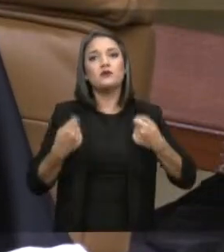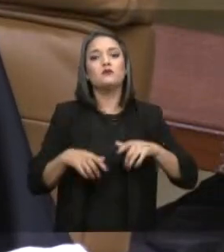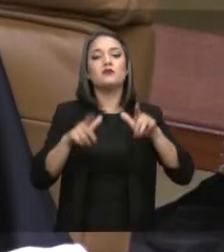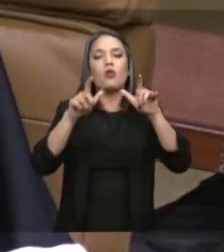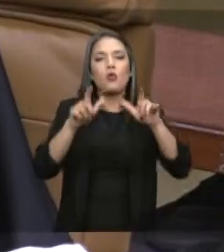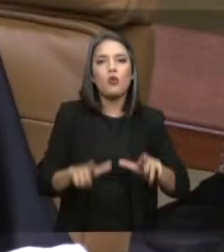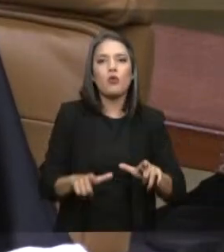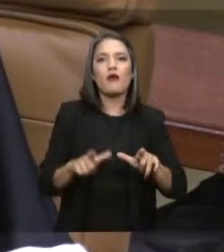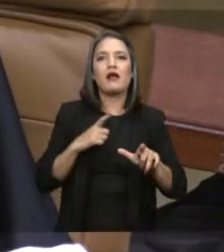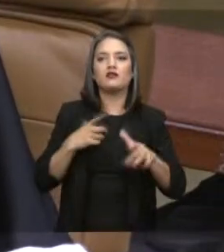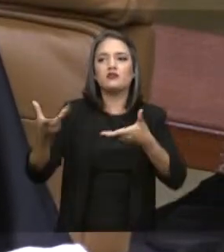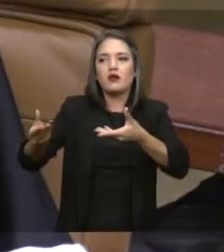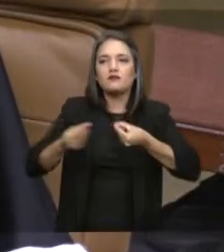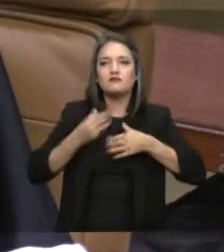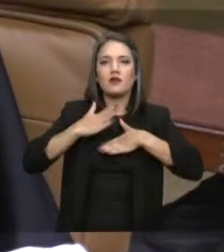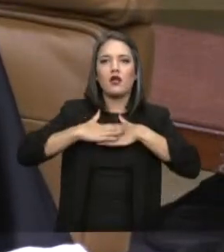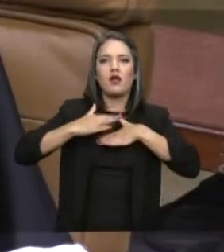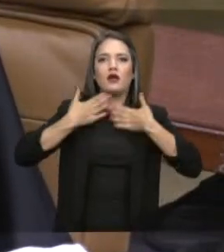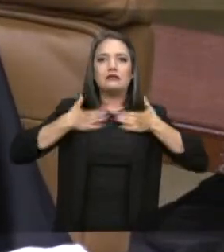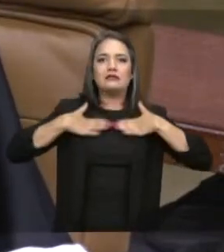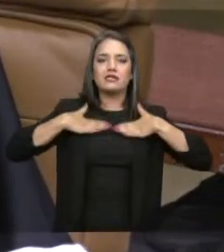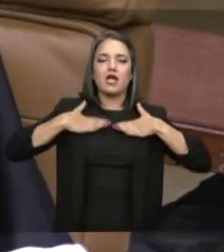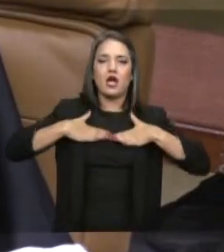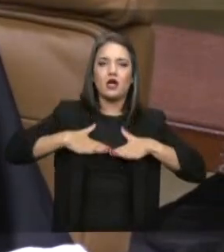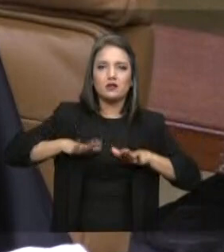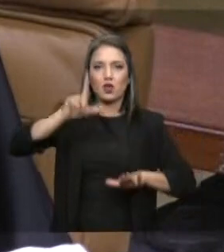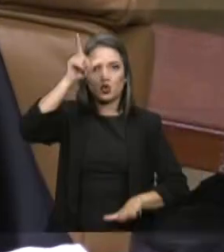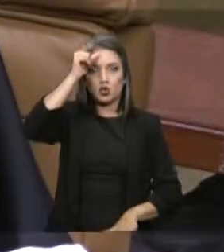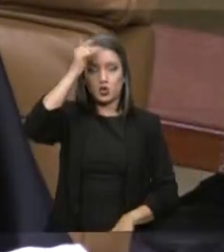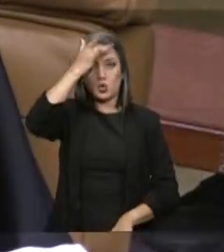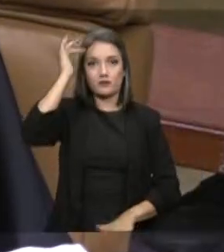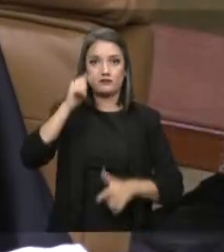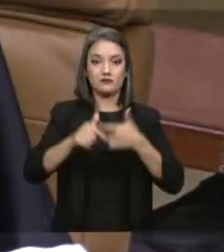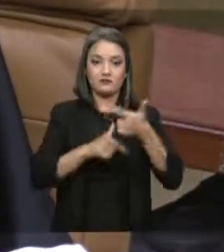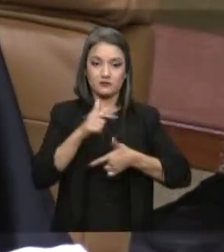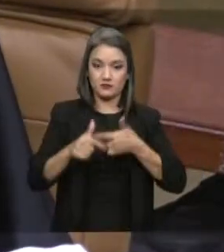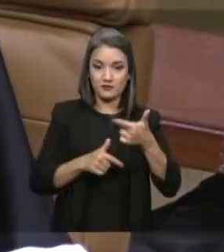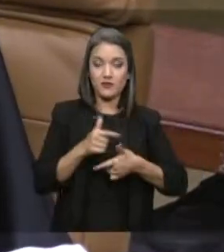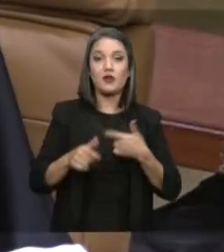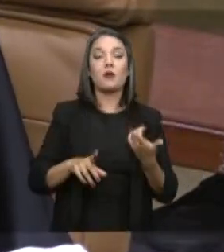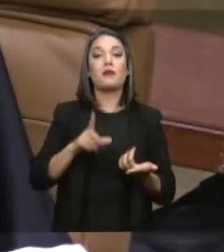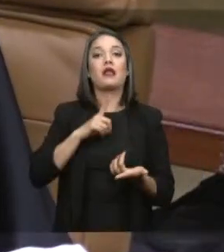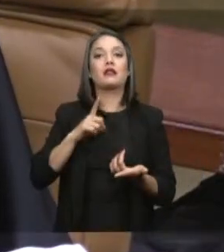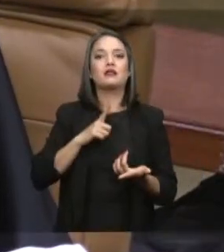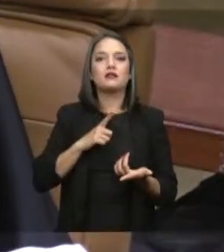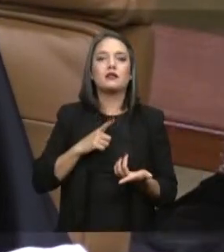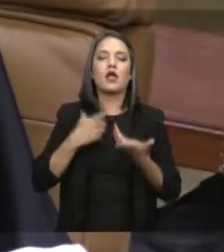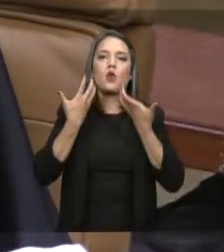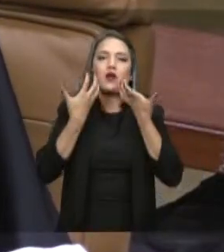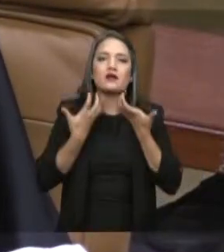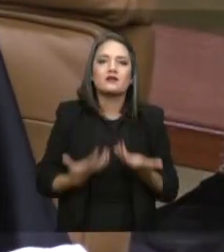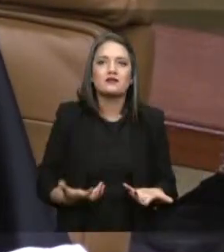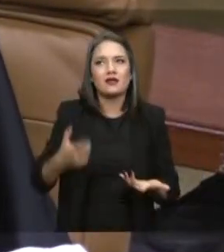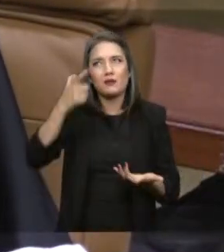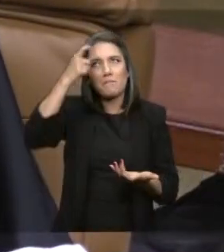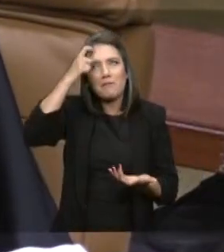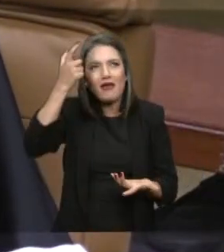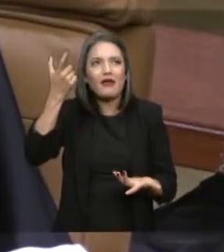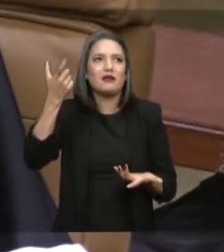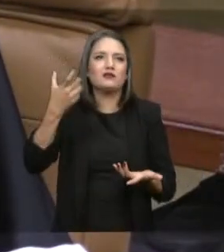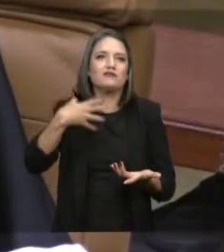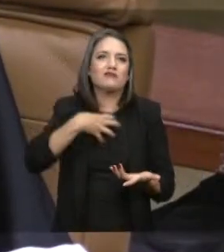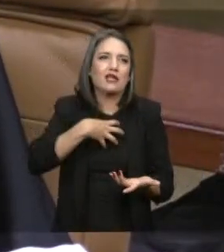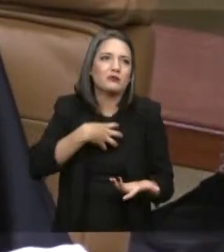acolhimento para esses trabalhadores para reduzir estou lendo esses litros ou cansaço físico e emocional